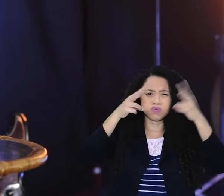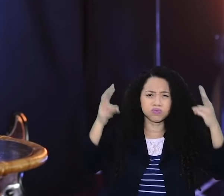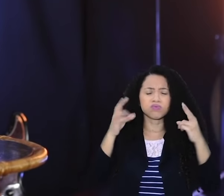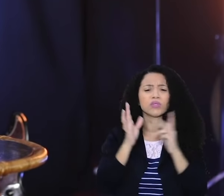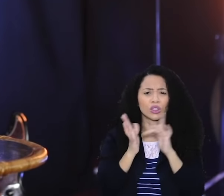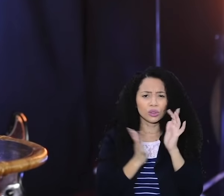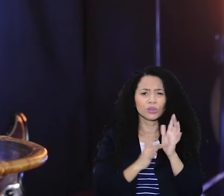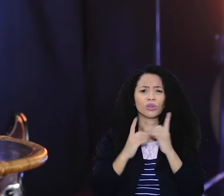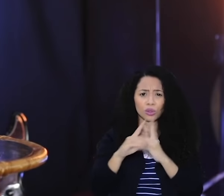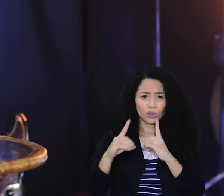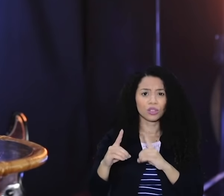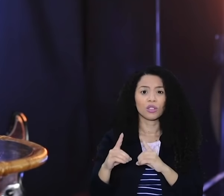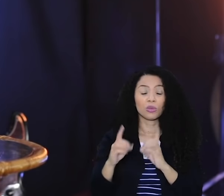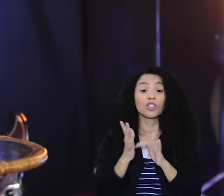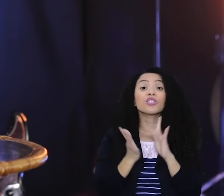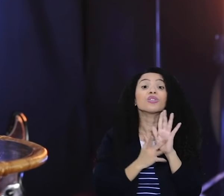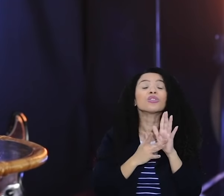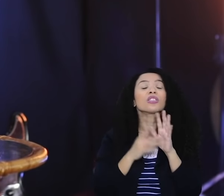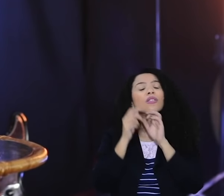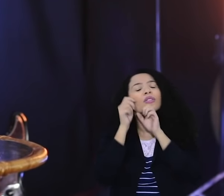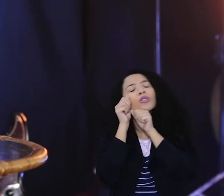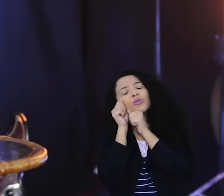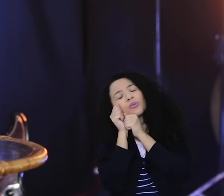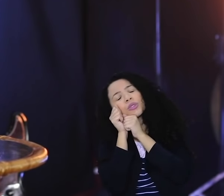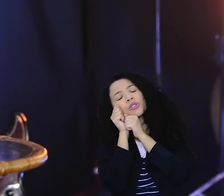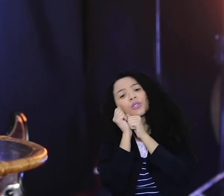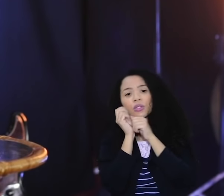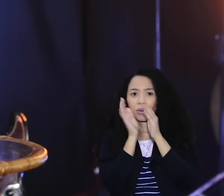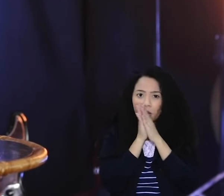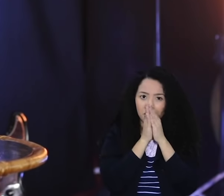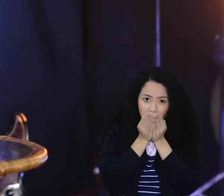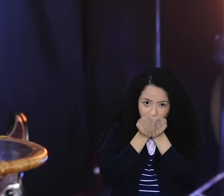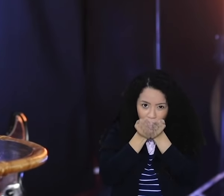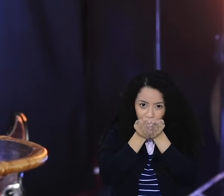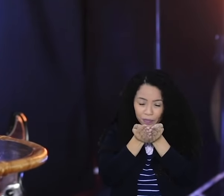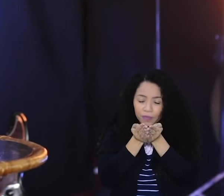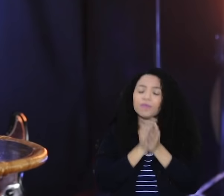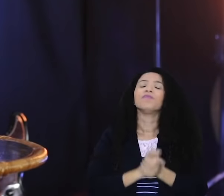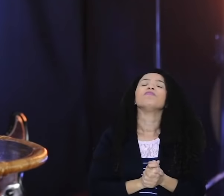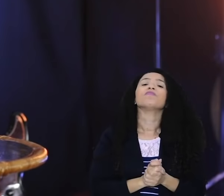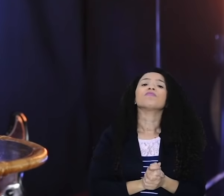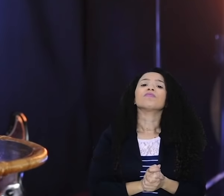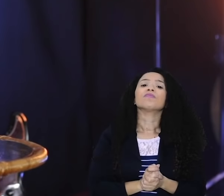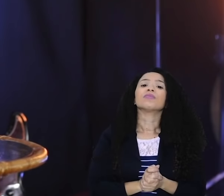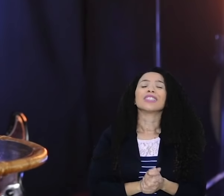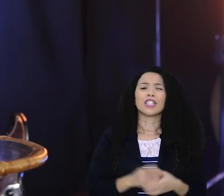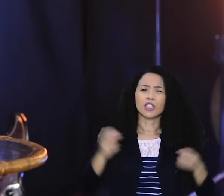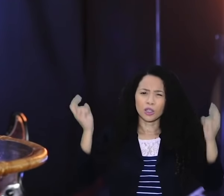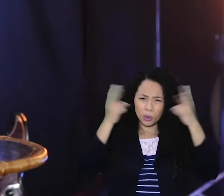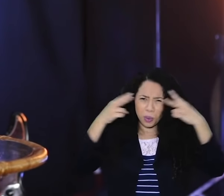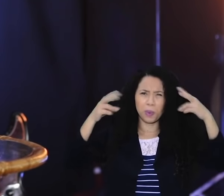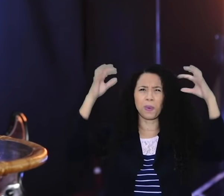seus discípulos, e o texto diz que Jesus estava dormindo na popa da embarcação. Naquele episódio, obviamente